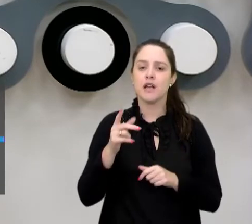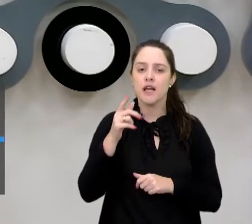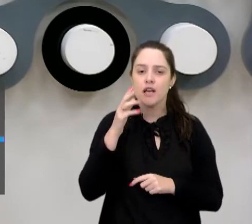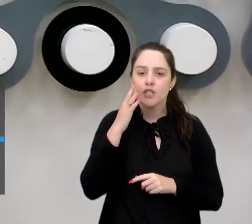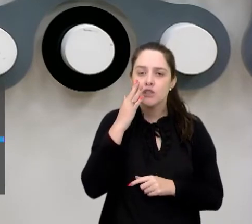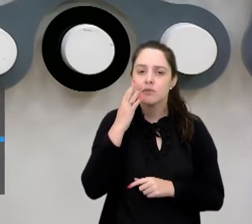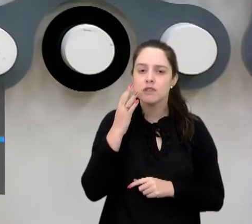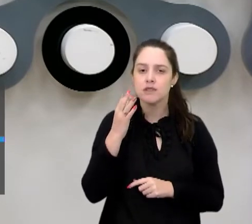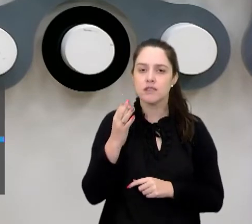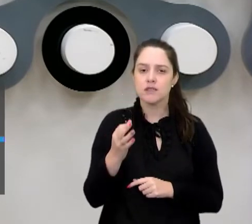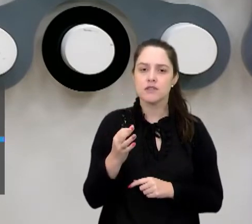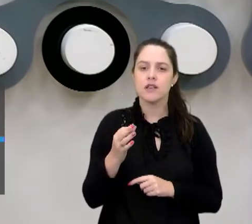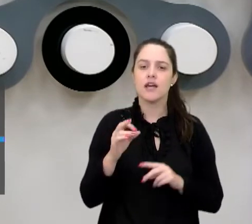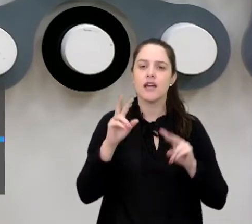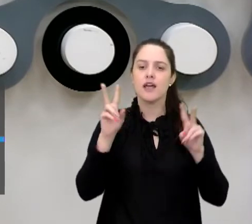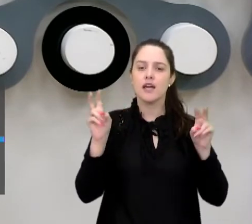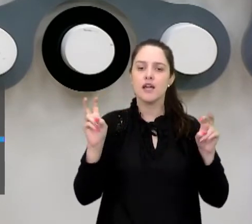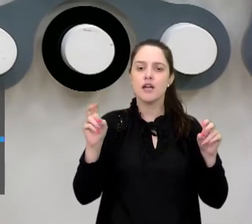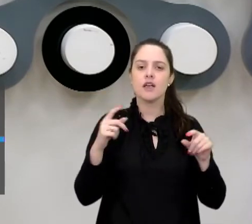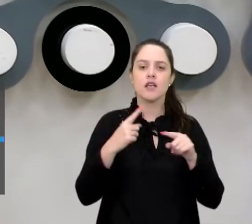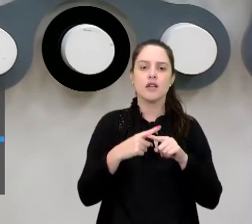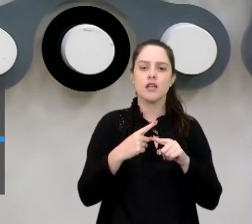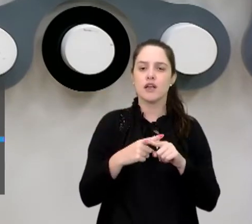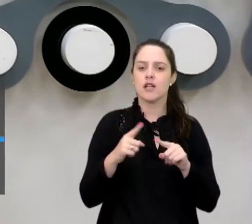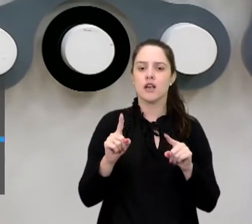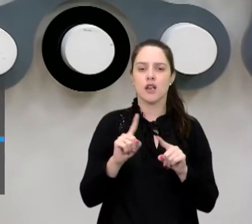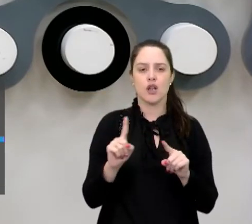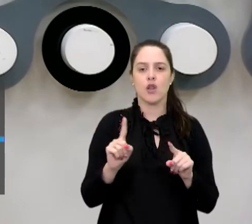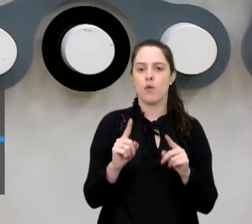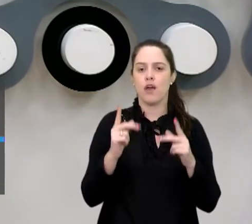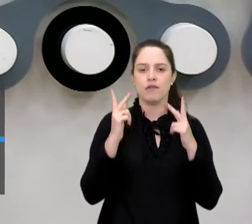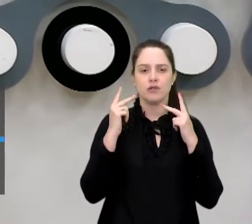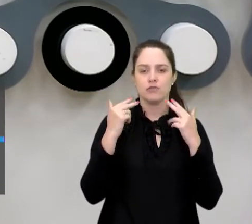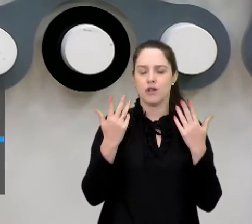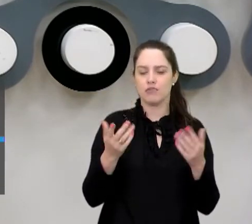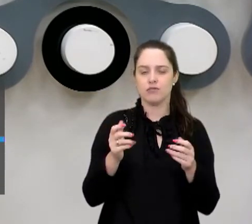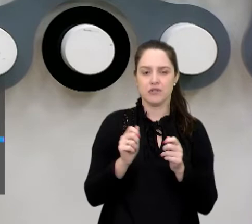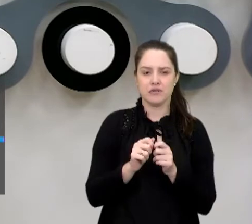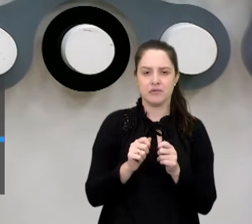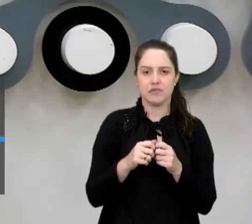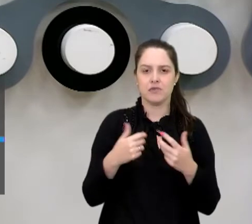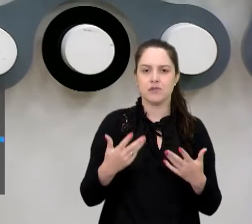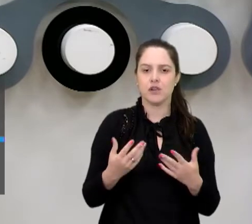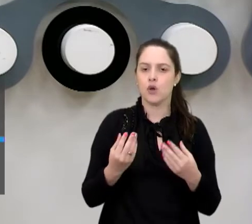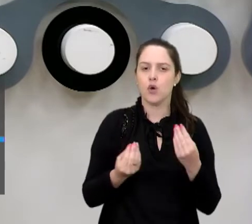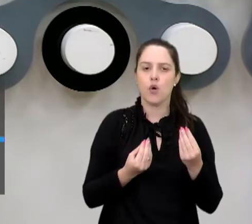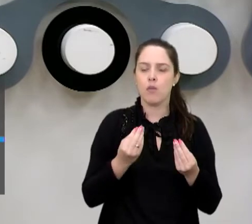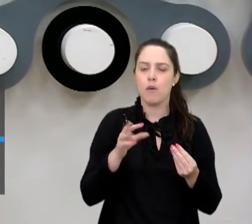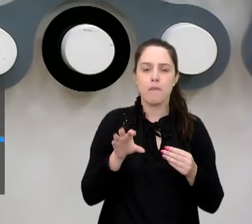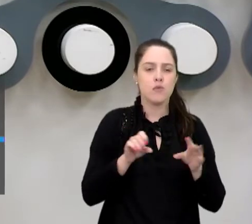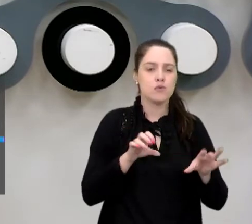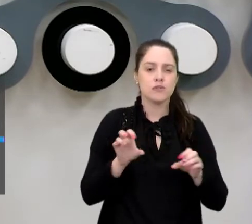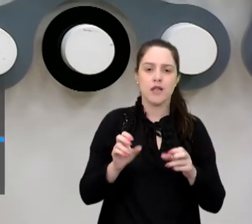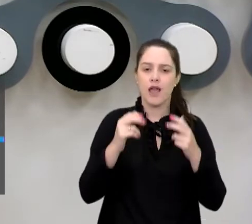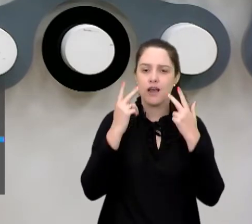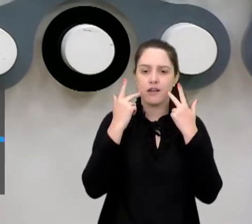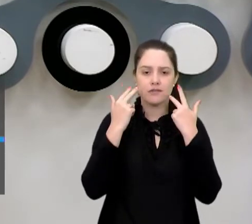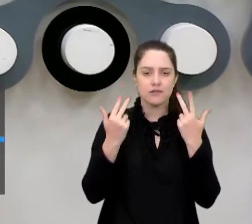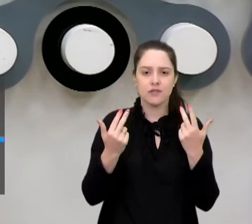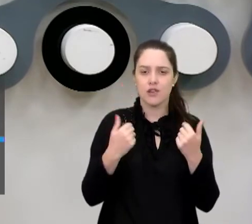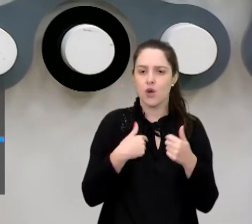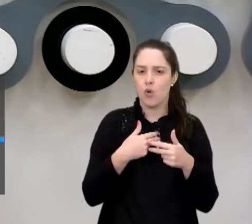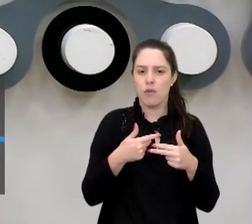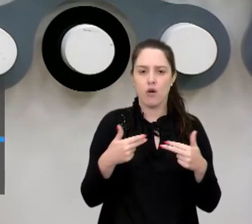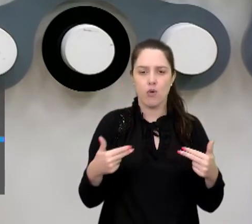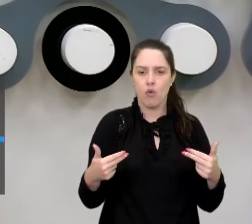e ela é entre aspas, é exatamente porque não é um problema natural dessa vez. Não são as causas naturais de temperatura, ou porque é um asteroide,